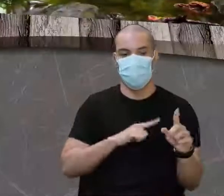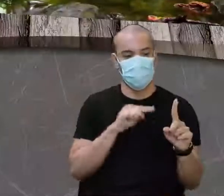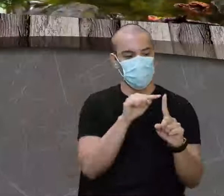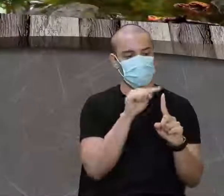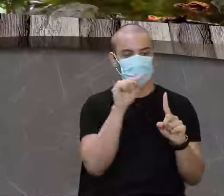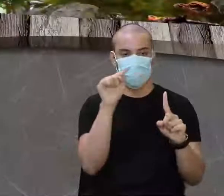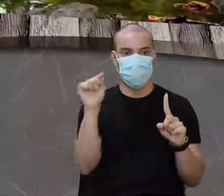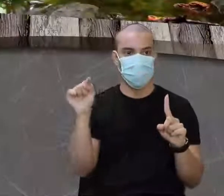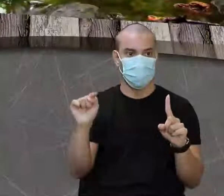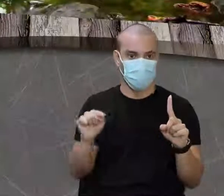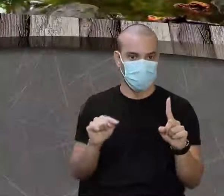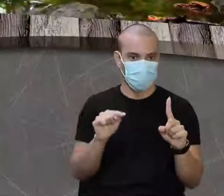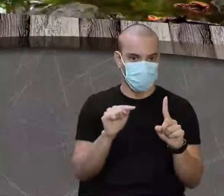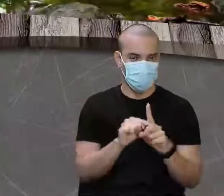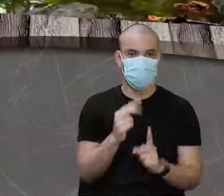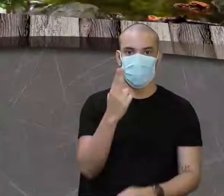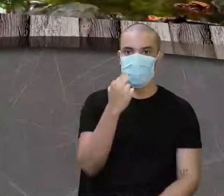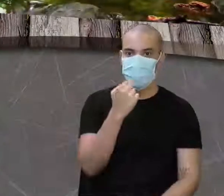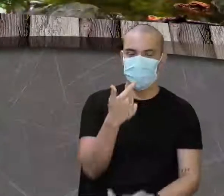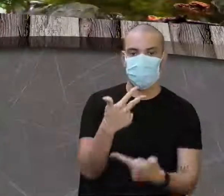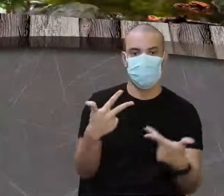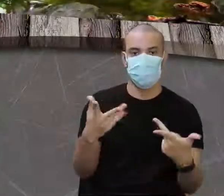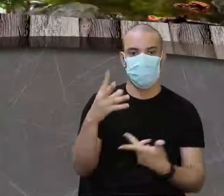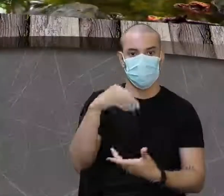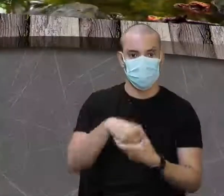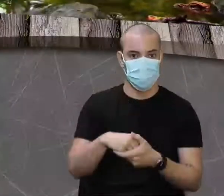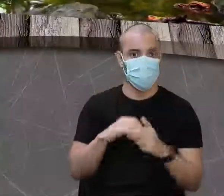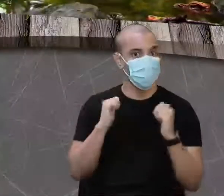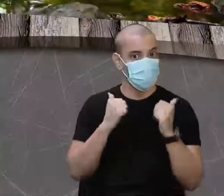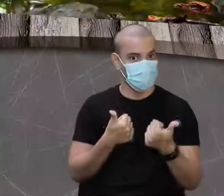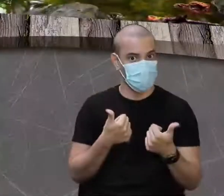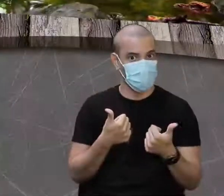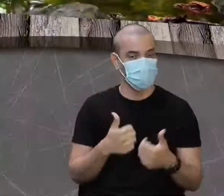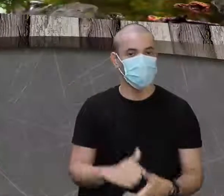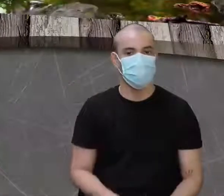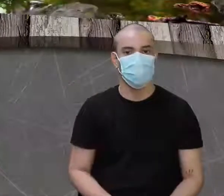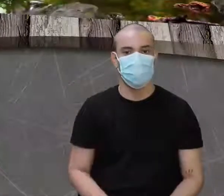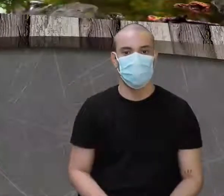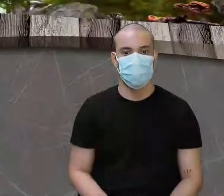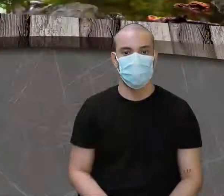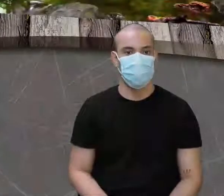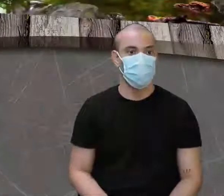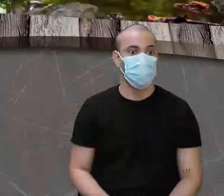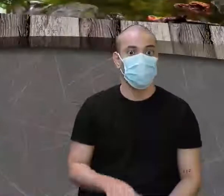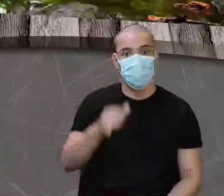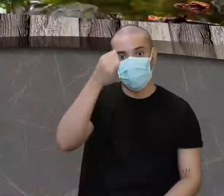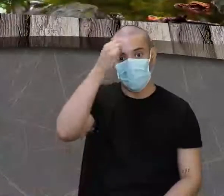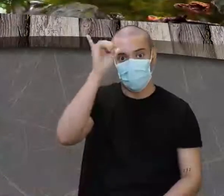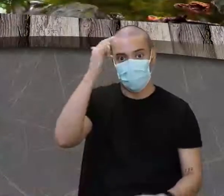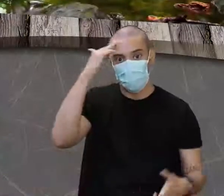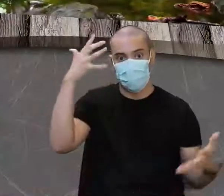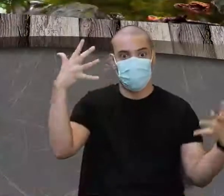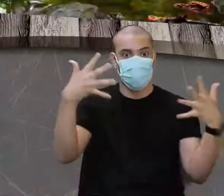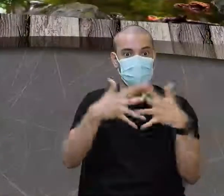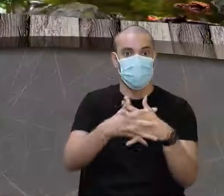ciclo de matéria, esse ciclo de nutrientes. Certo? Não vai acontecer isso com a energia.